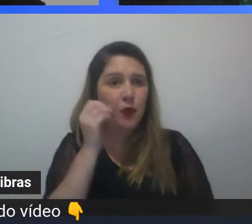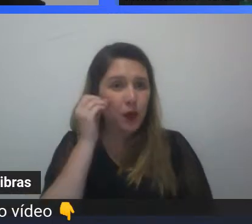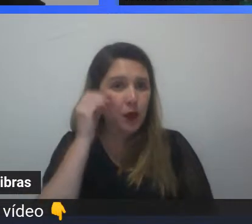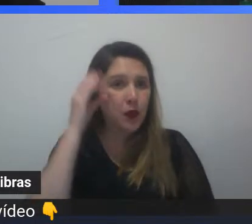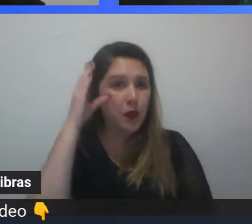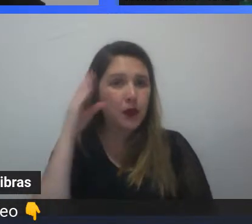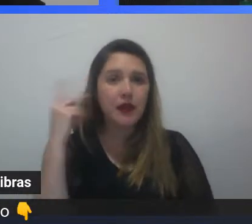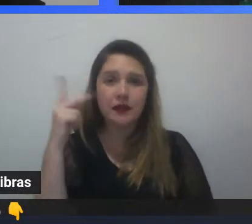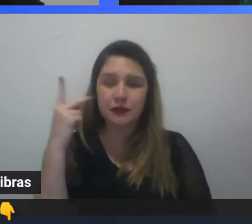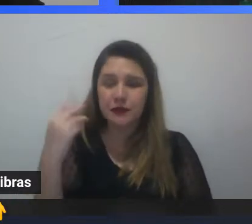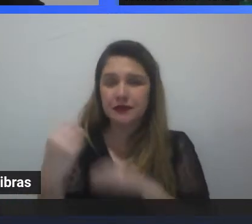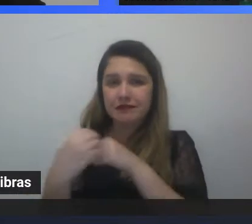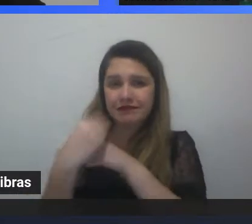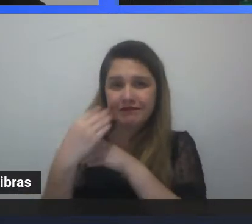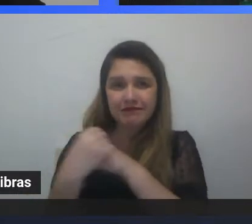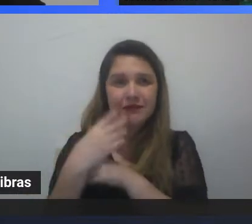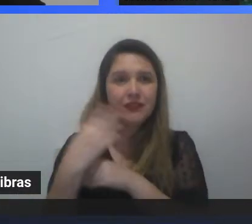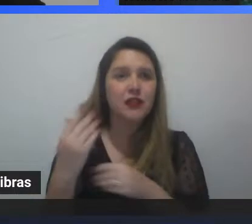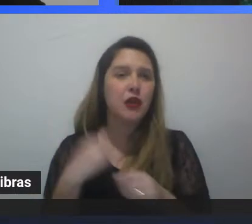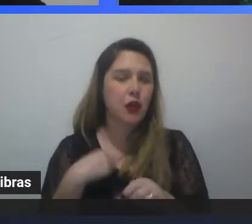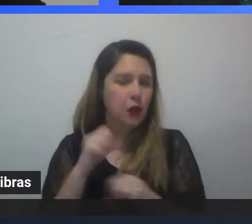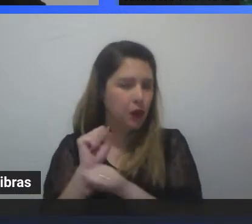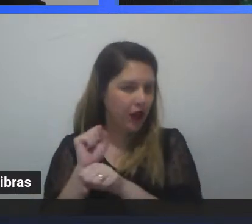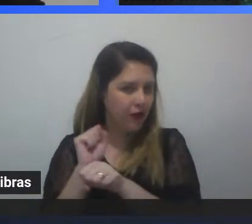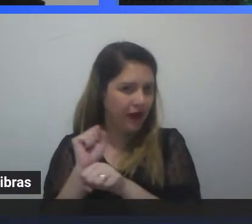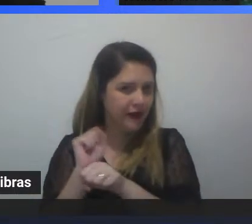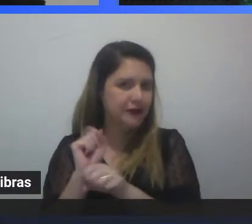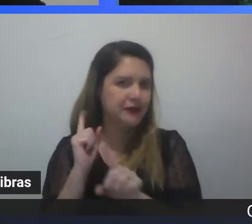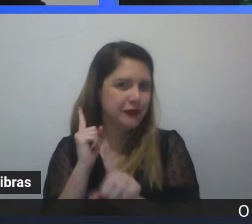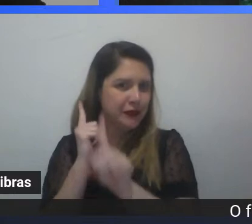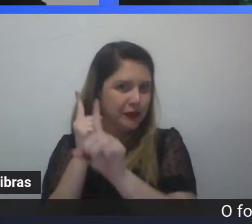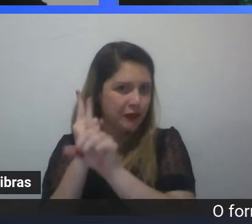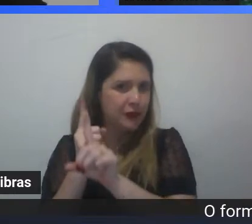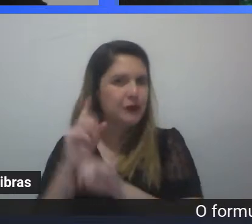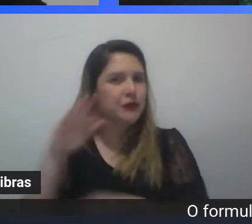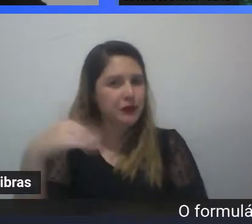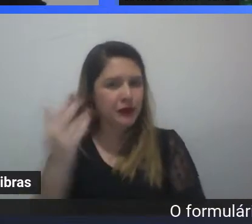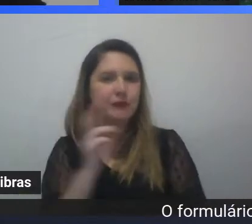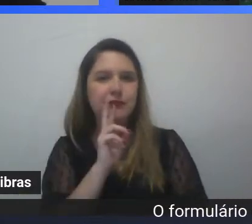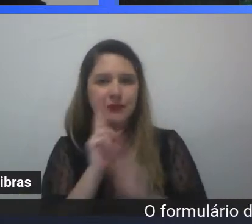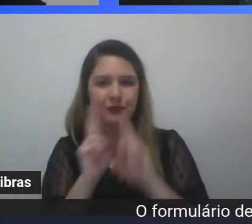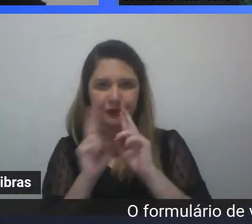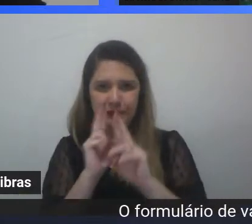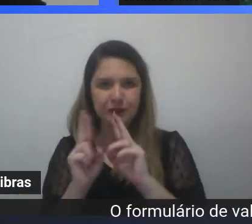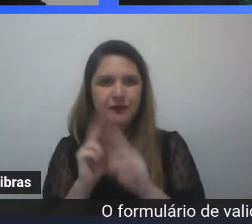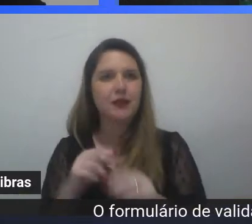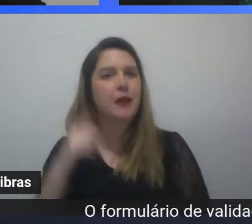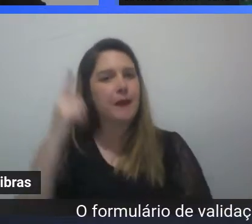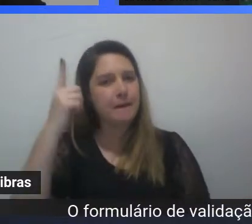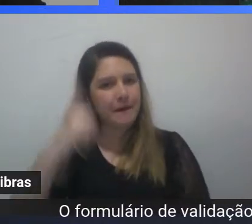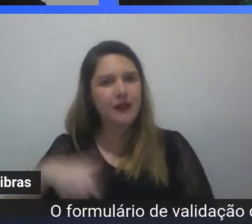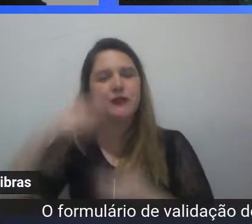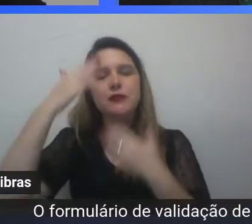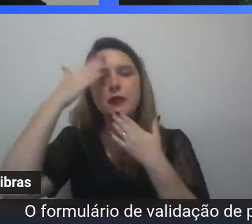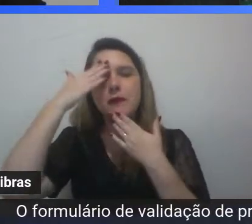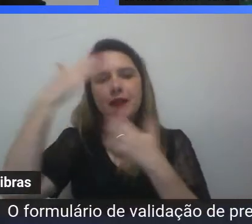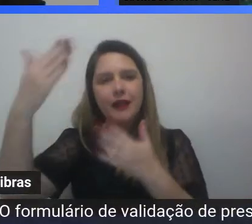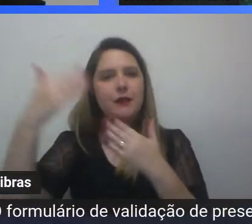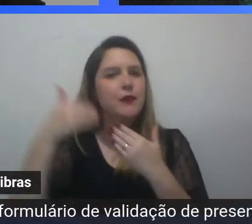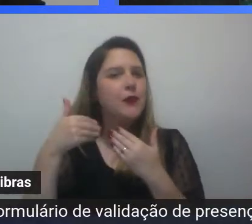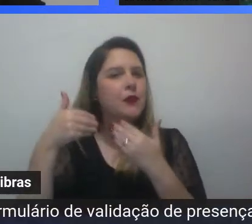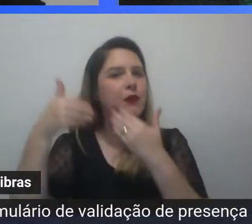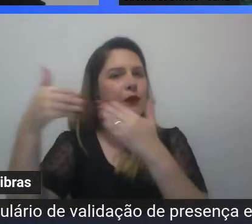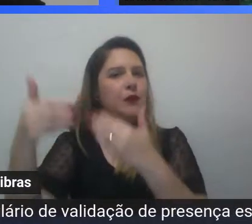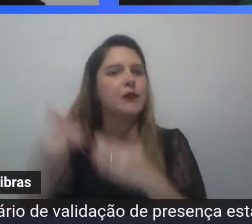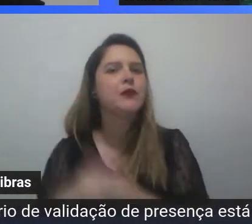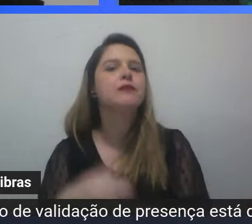orientações, fico no aguardo das perguntas e posterior eu respondo. Mais uma vez, muito obrigado pelo convite e à